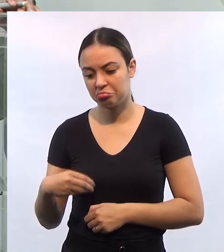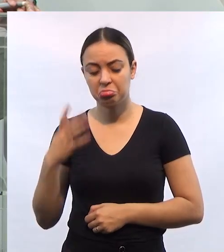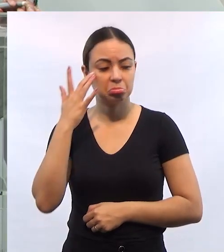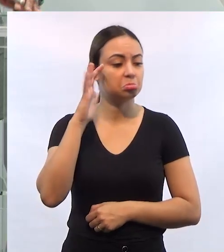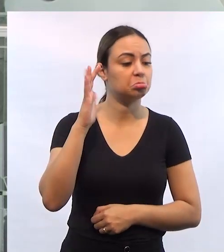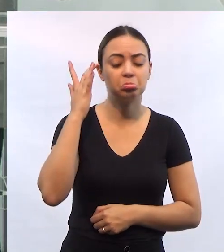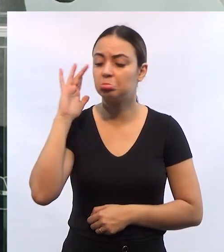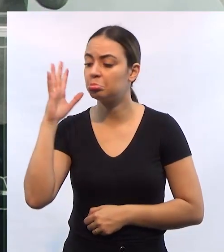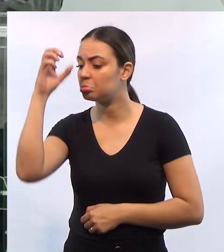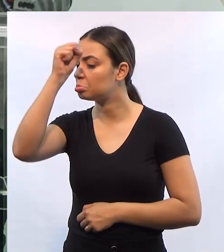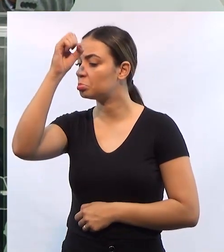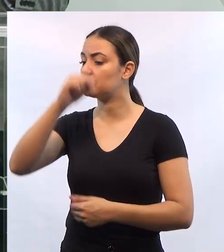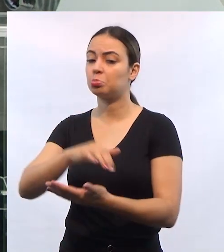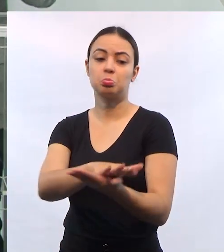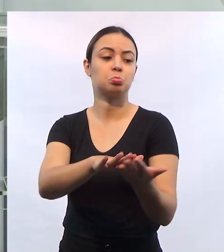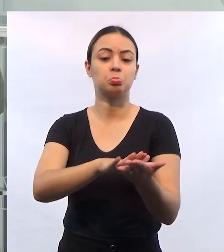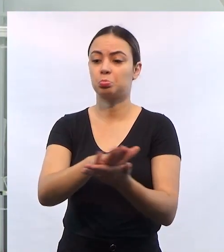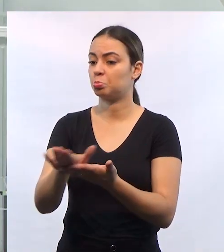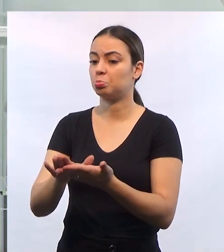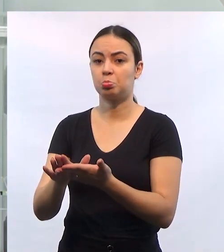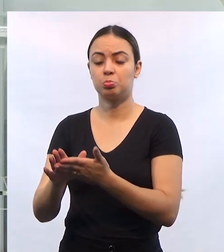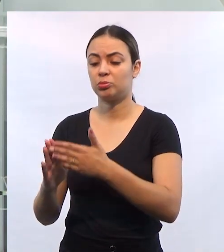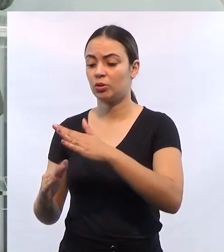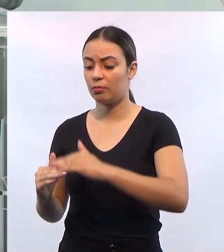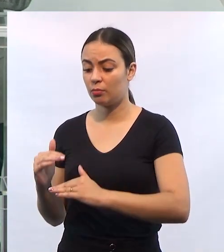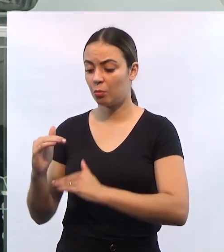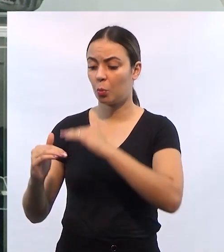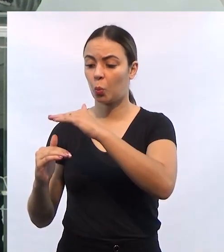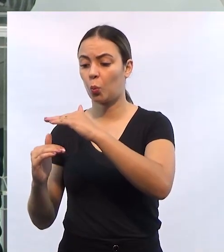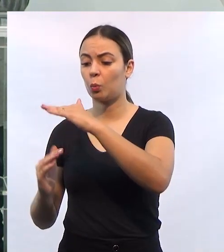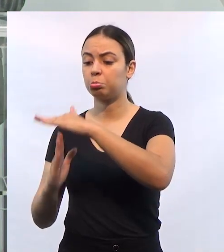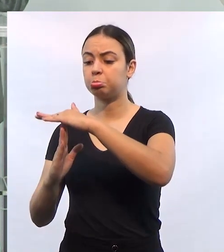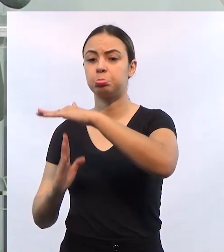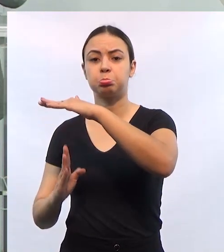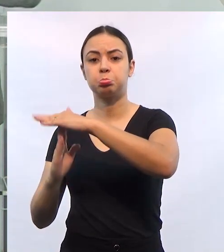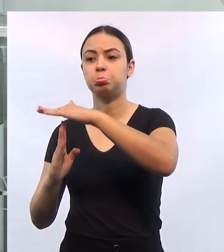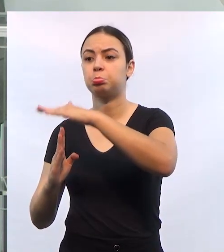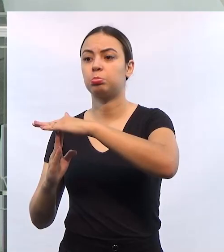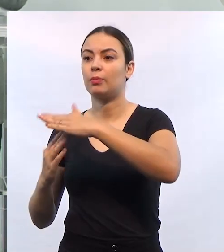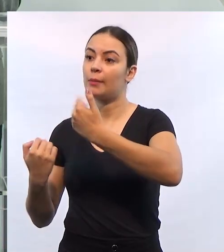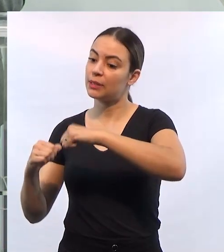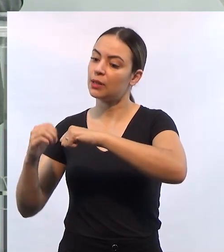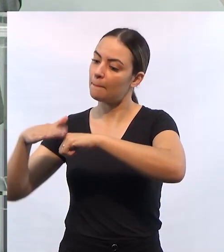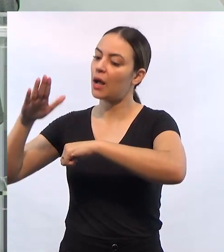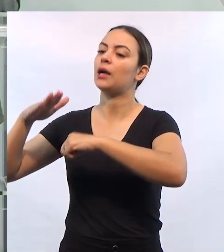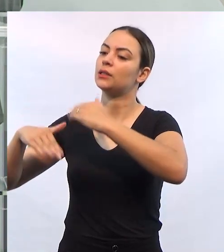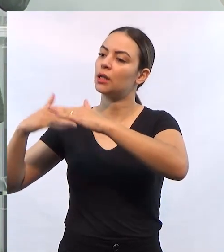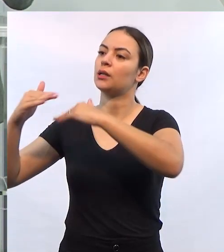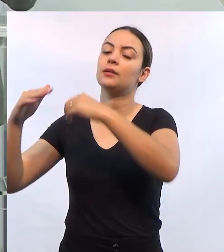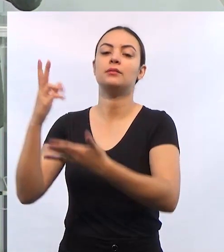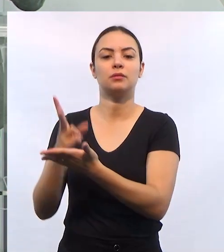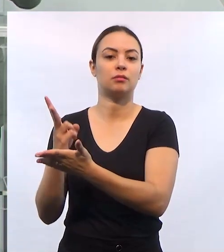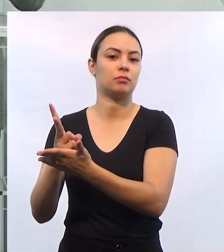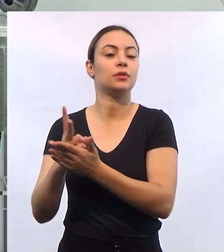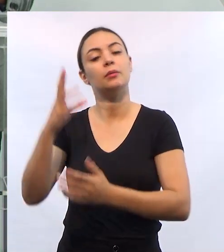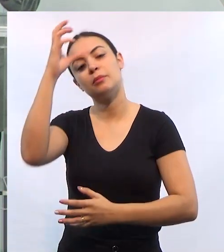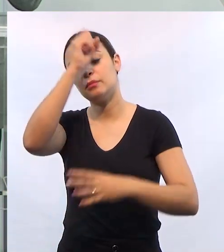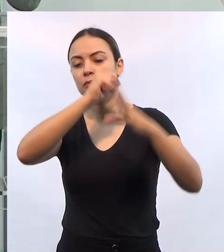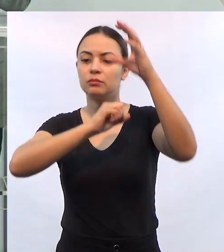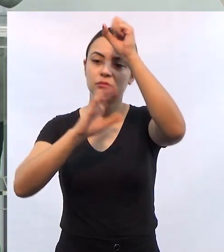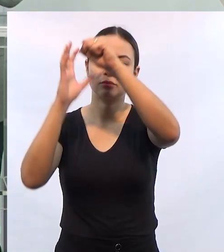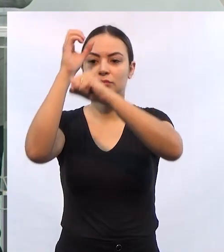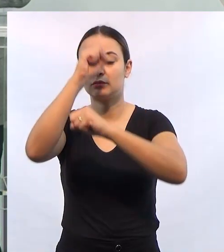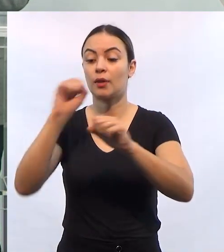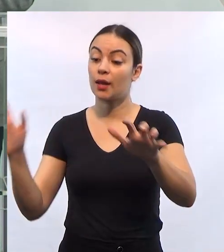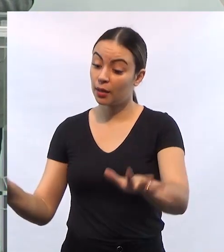Você imagina se nós não chegássemos a esse nível aqui de educação à distância, num estúdio e tudo mais. Digamos que nós, os